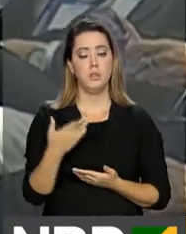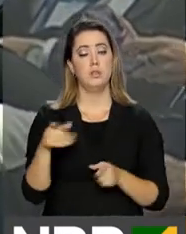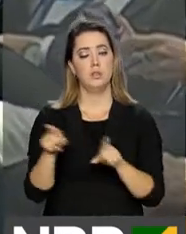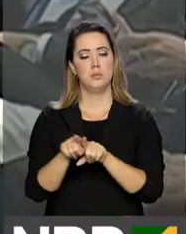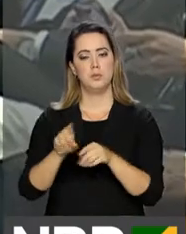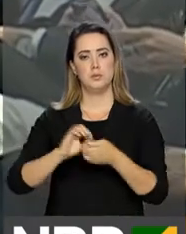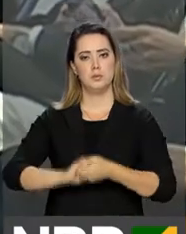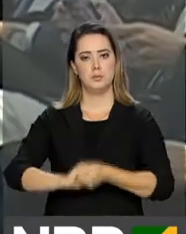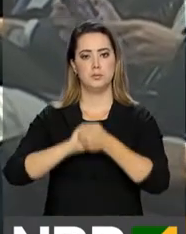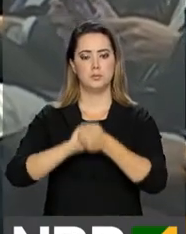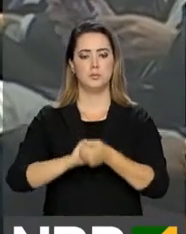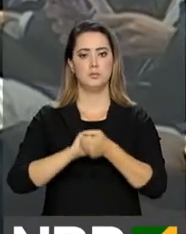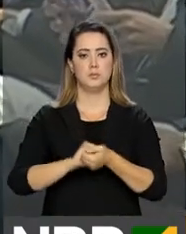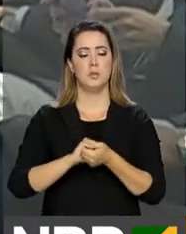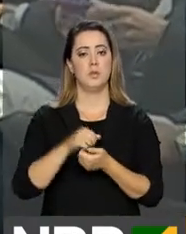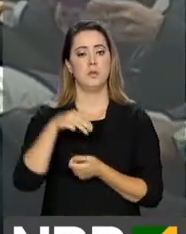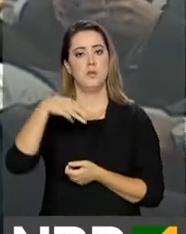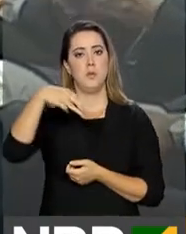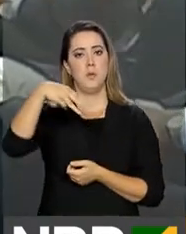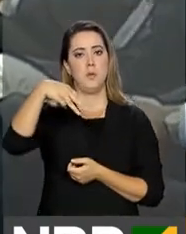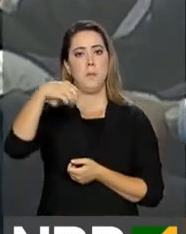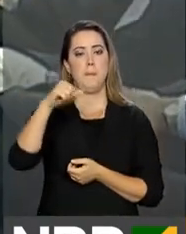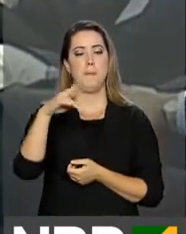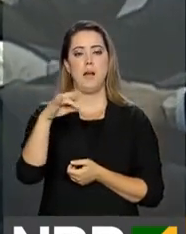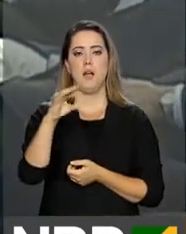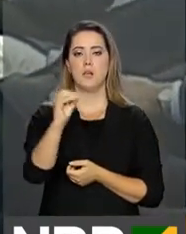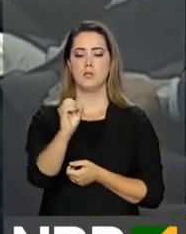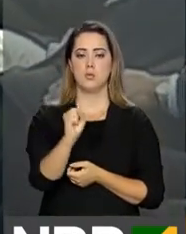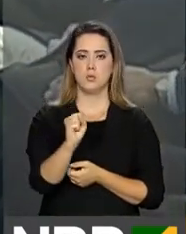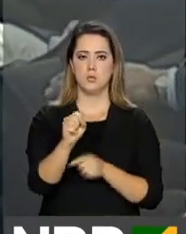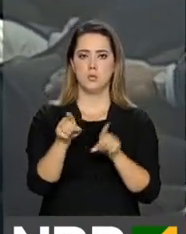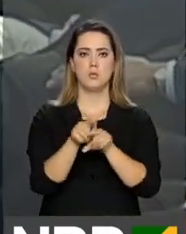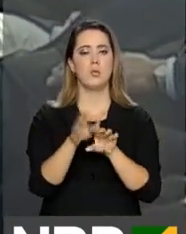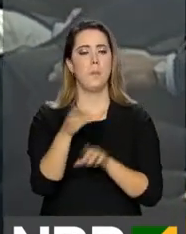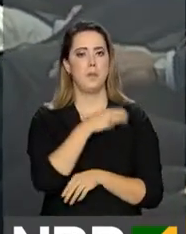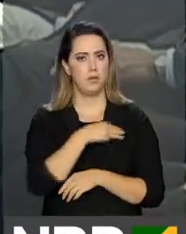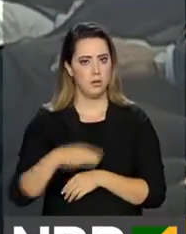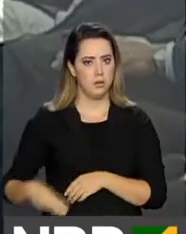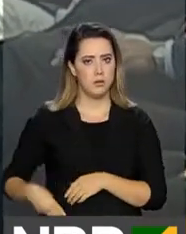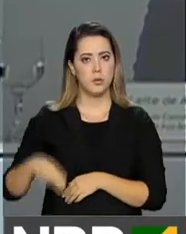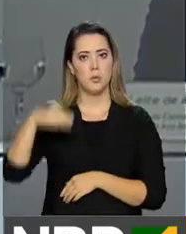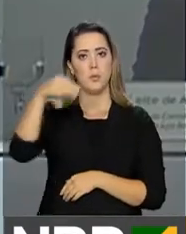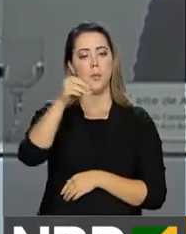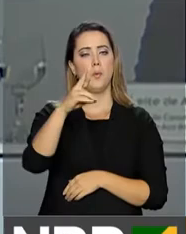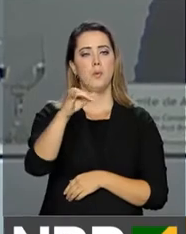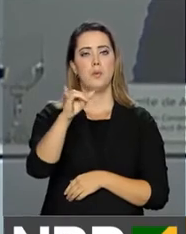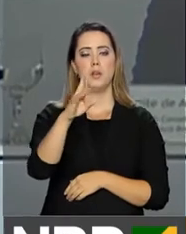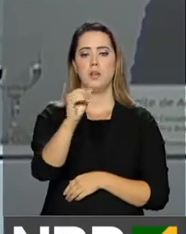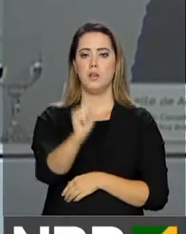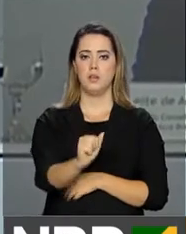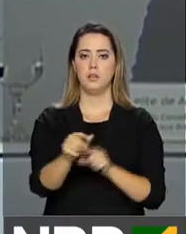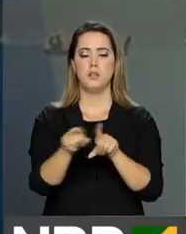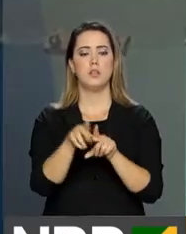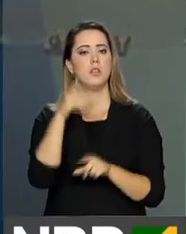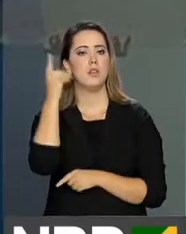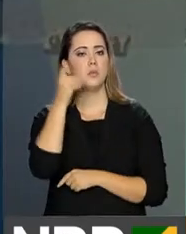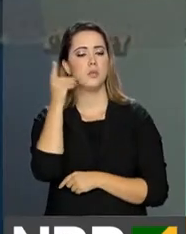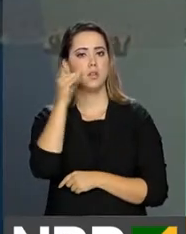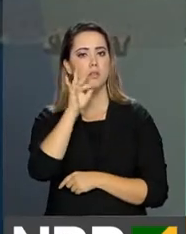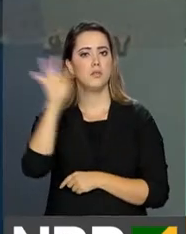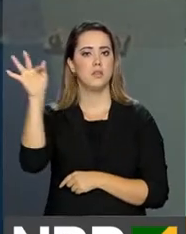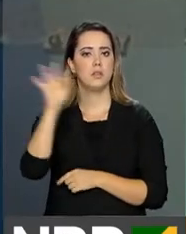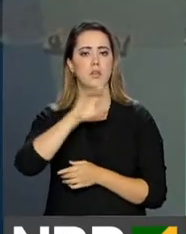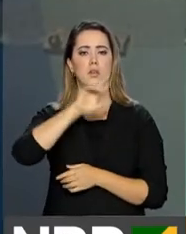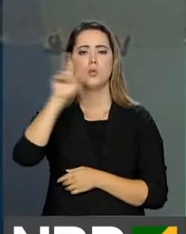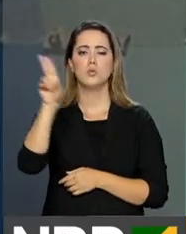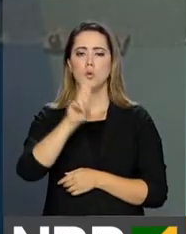cumprimentar o Marco Jorge de Lima, Moreira Franco, os deputados federais Raul,